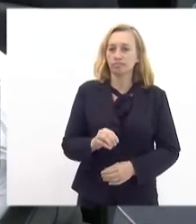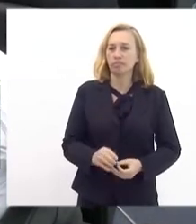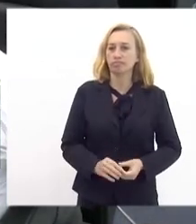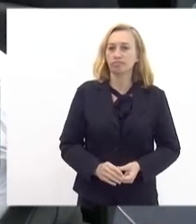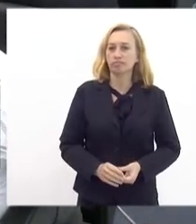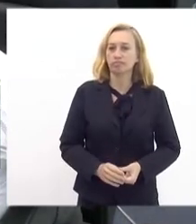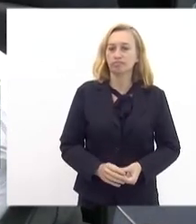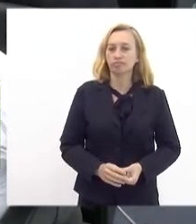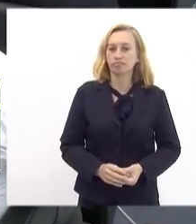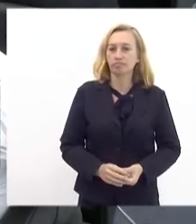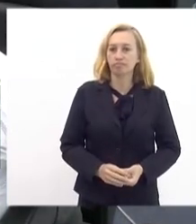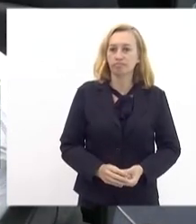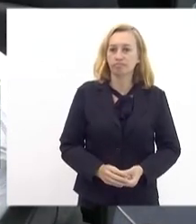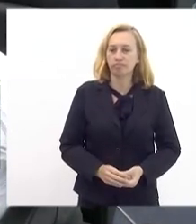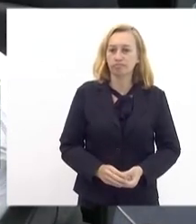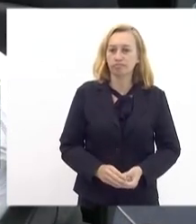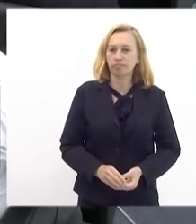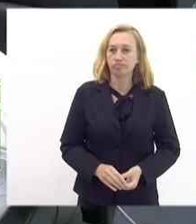e